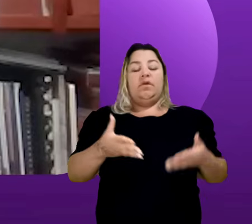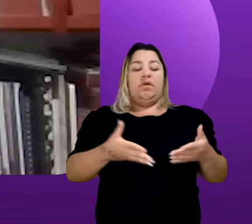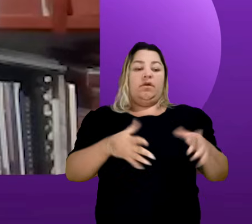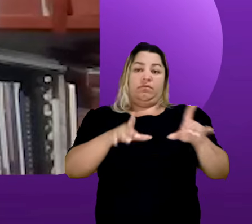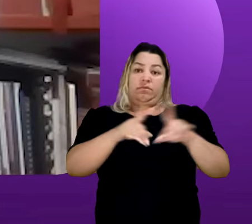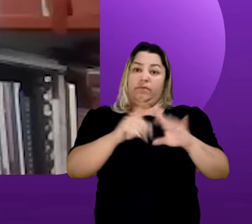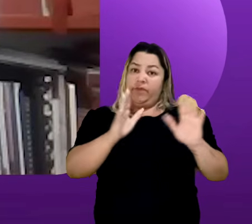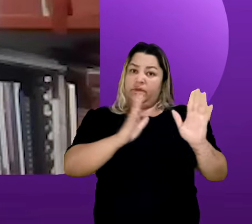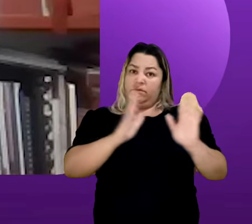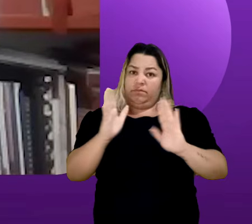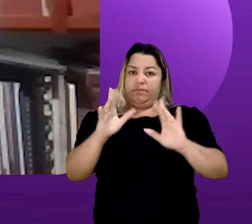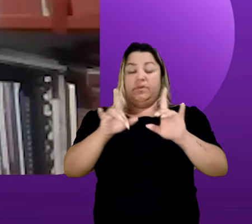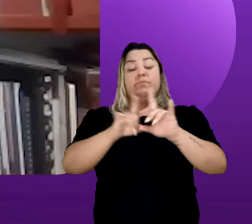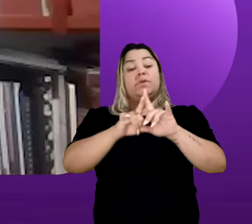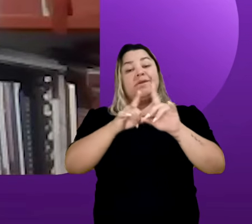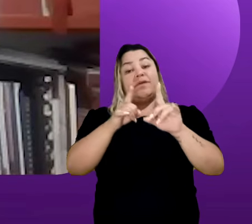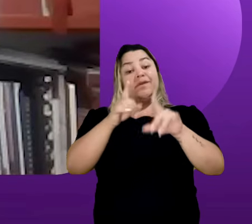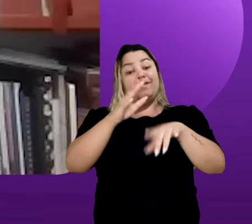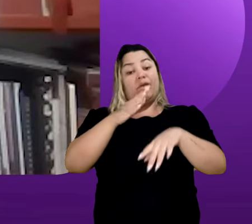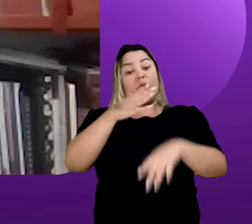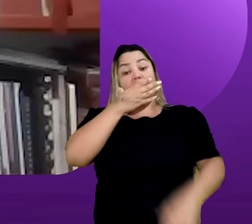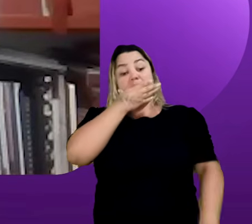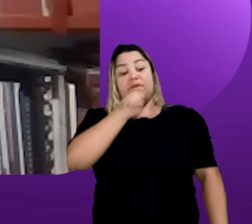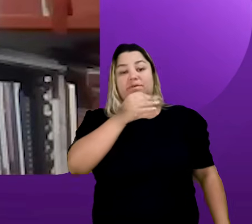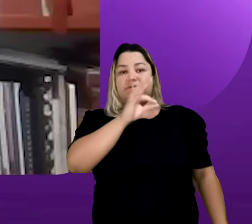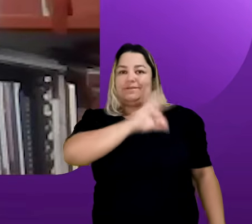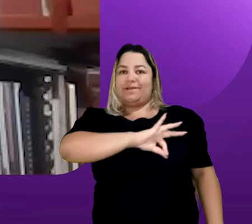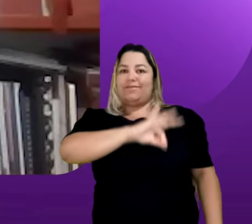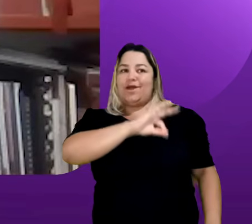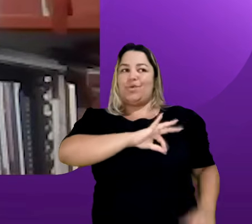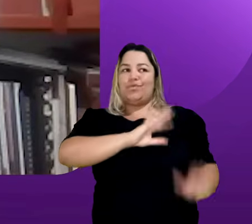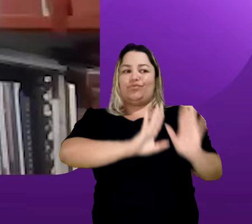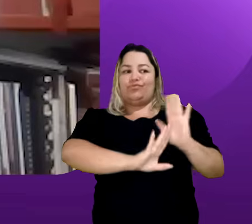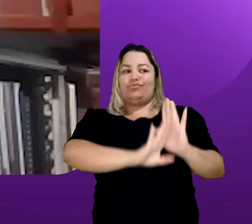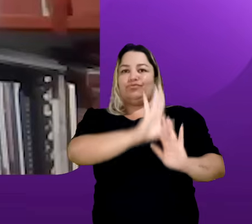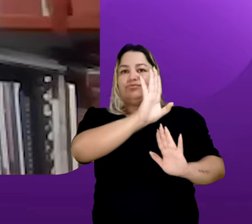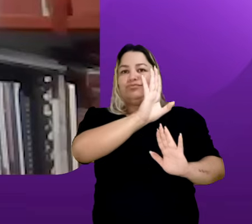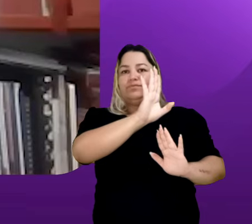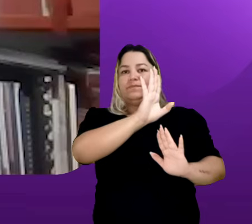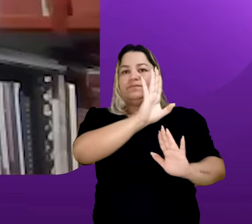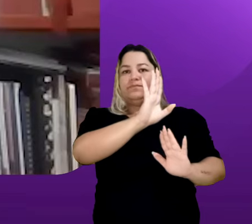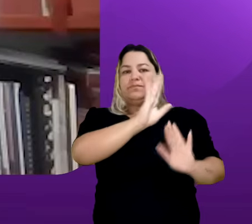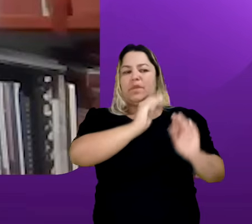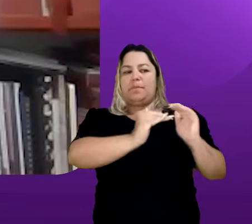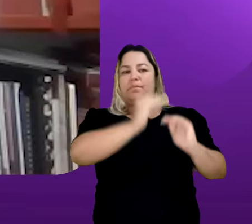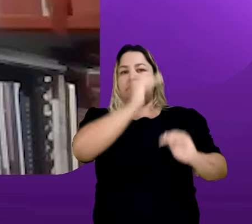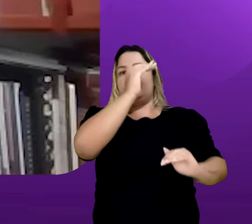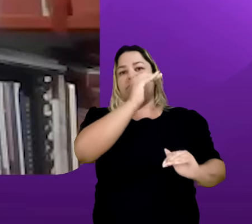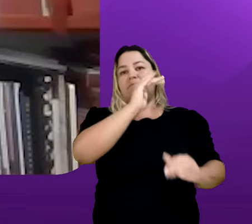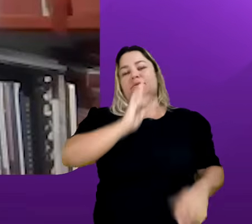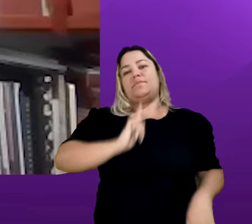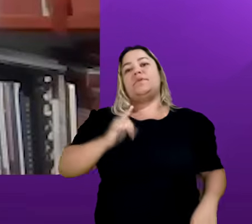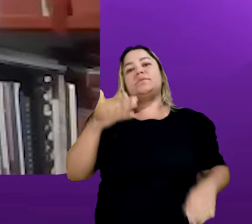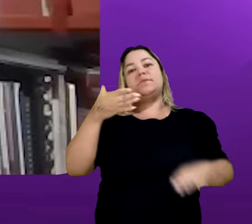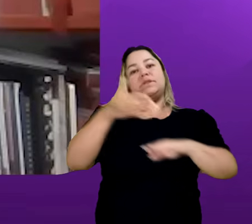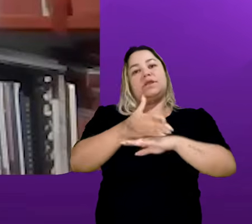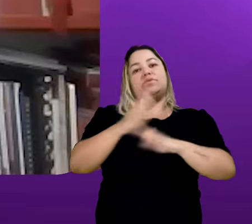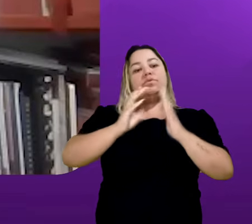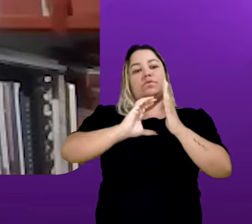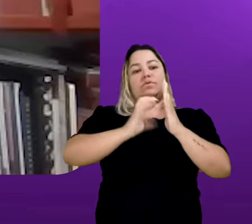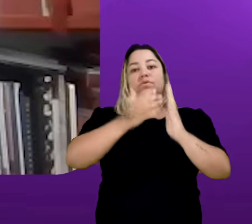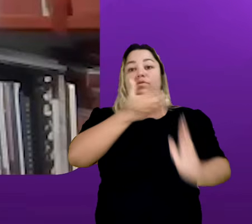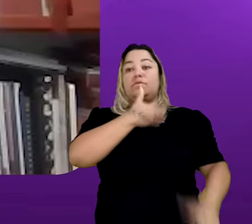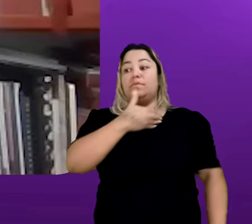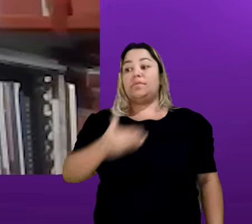mais do que as mulheres, mesmo tendo entrado por concurso público, mesmo